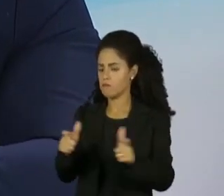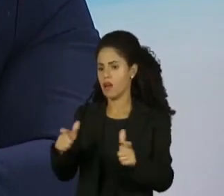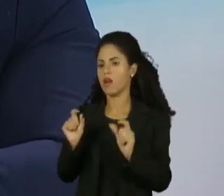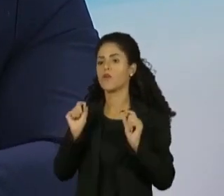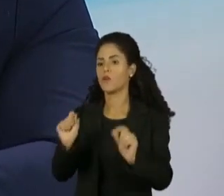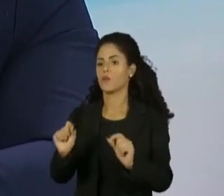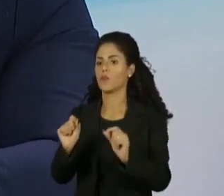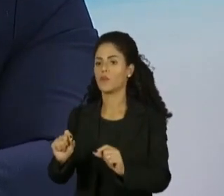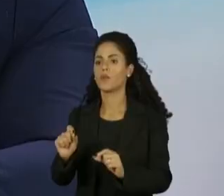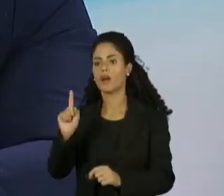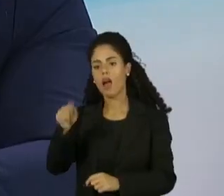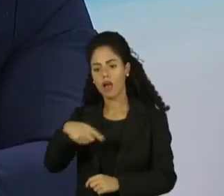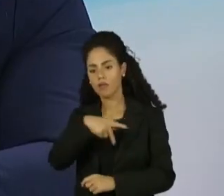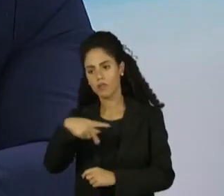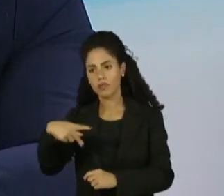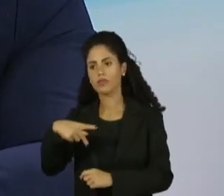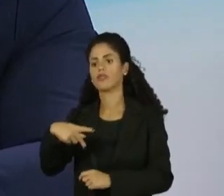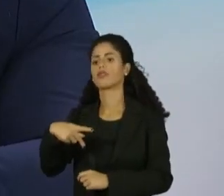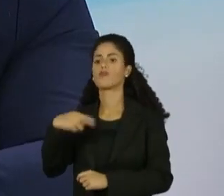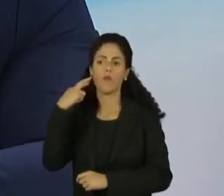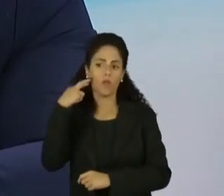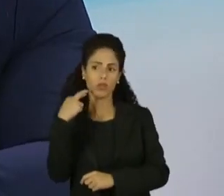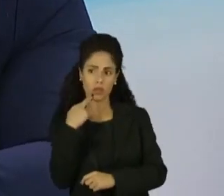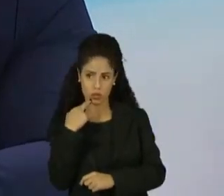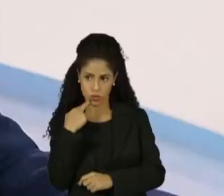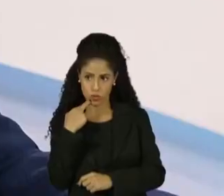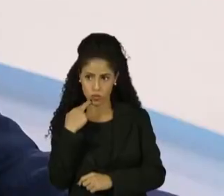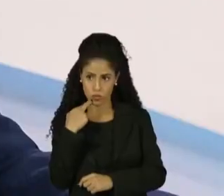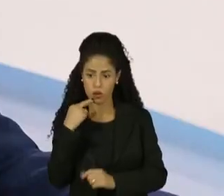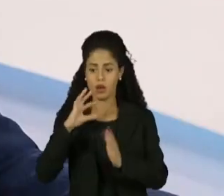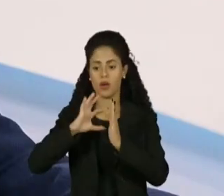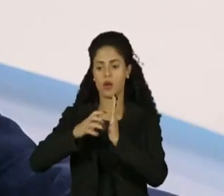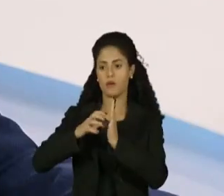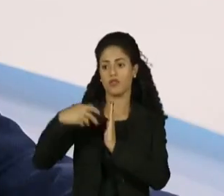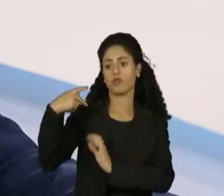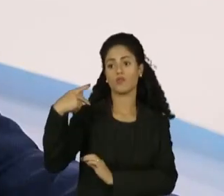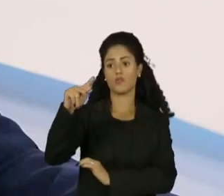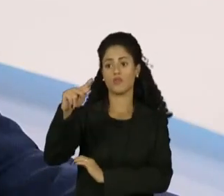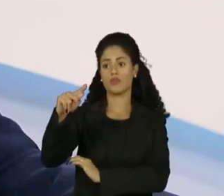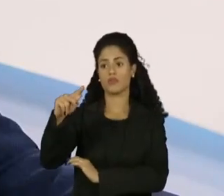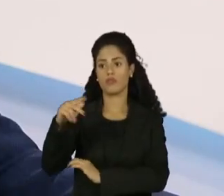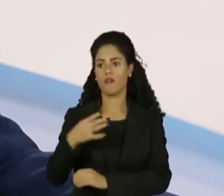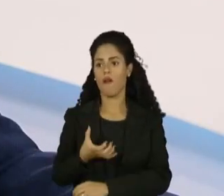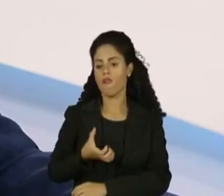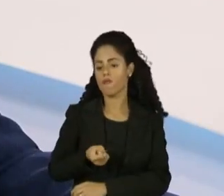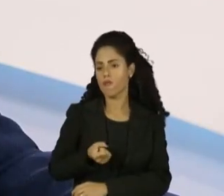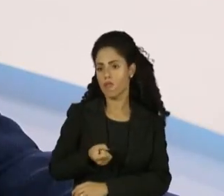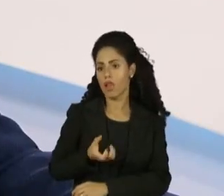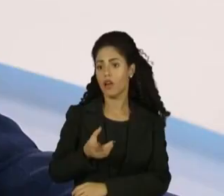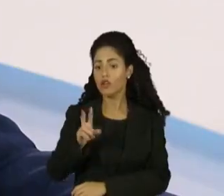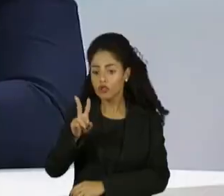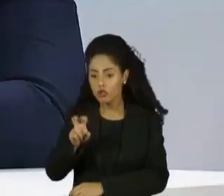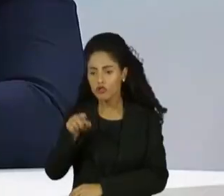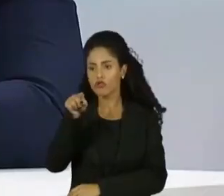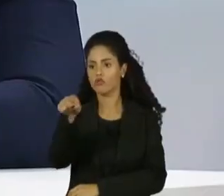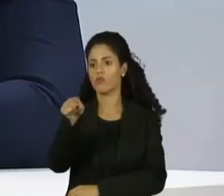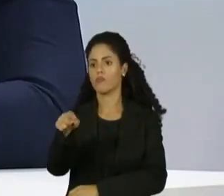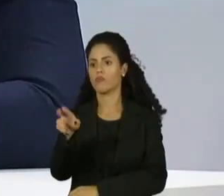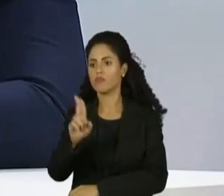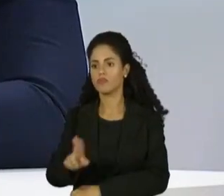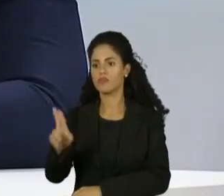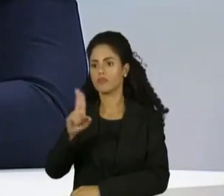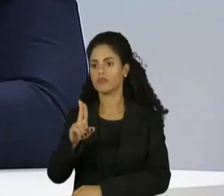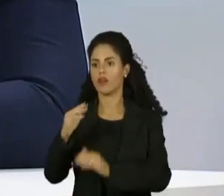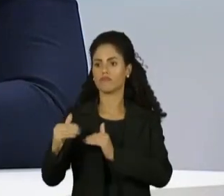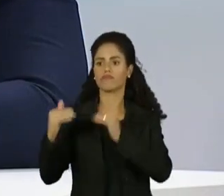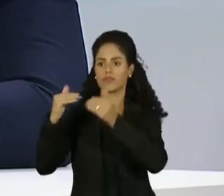foi justamente o presidente do Congresso, Rodrigo Pacheco. O presidente do seu partido chegou a defini-lo como frouxo em relação aos atos do